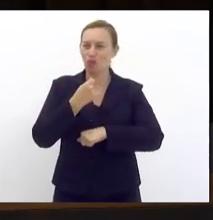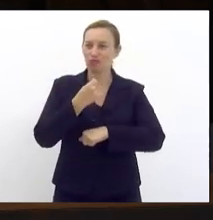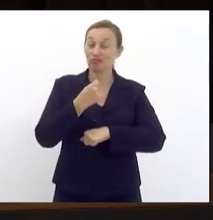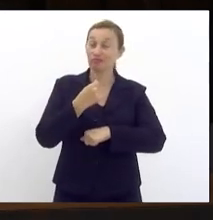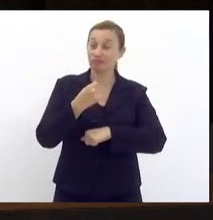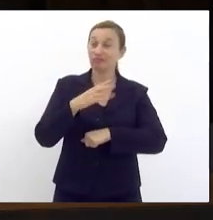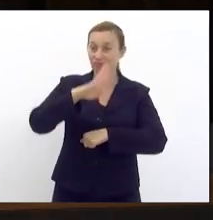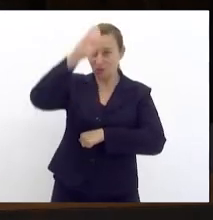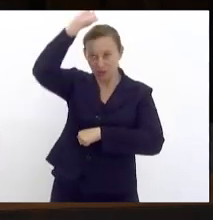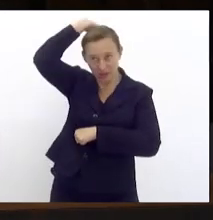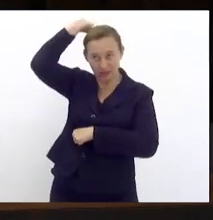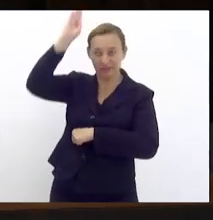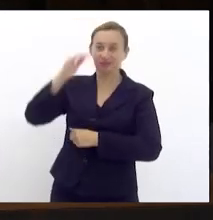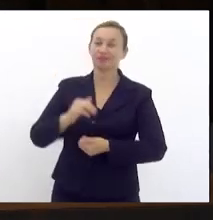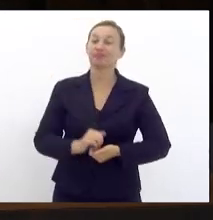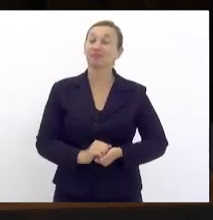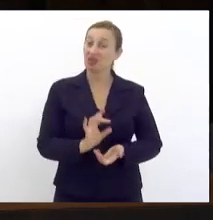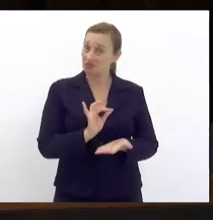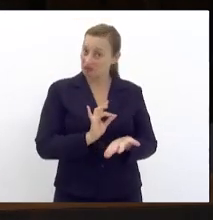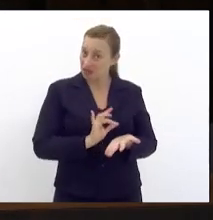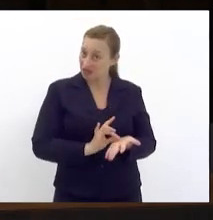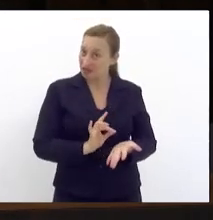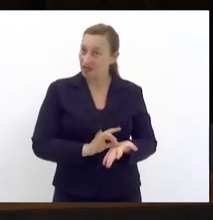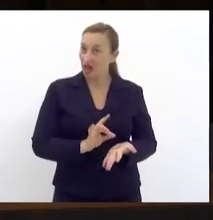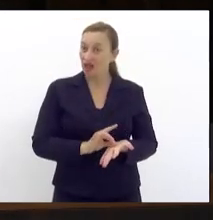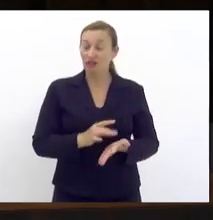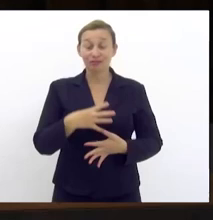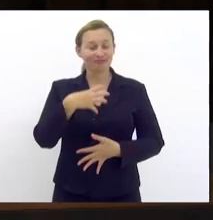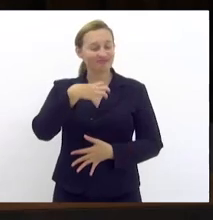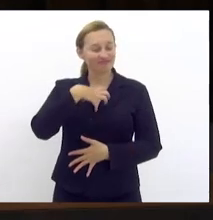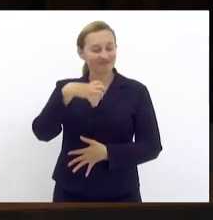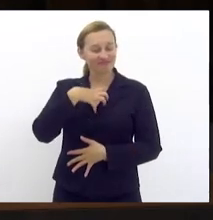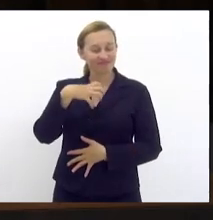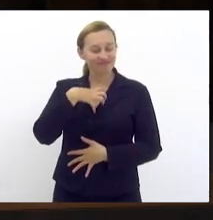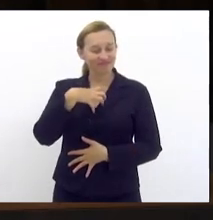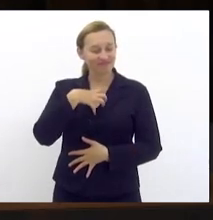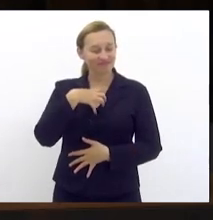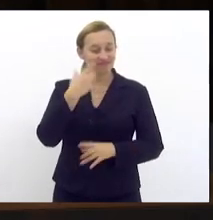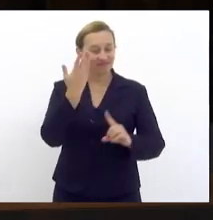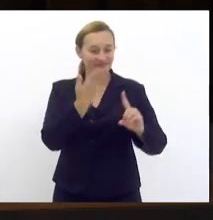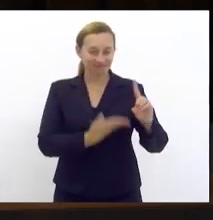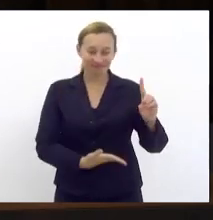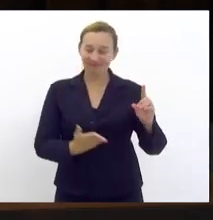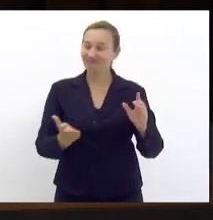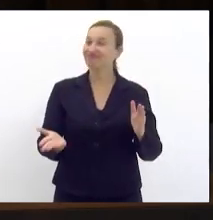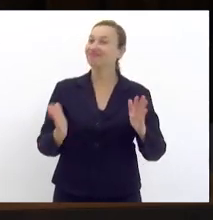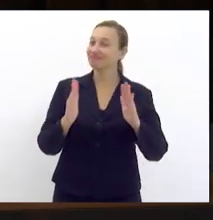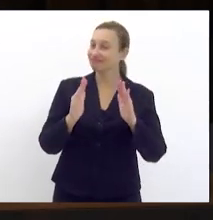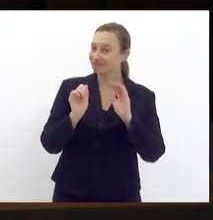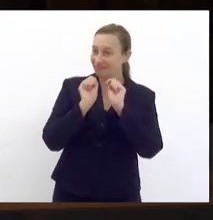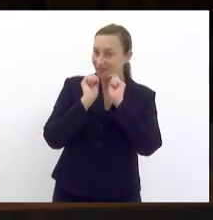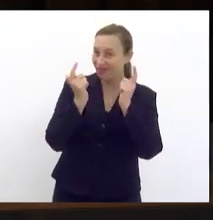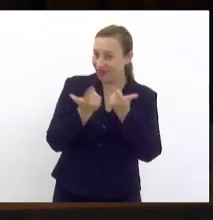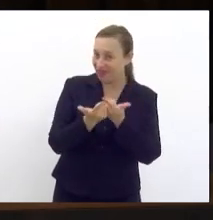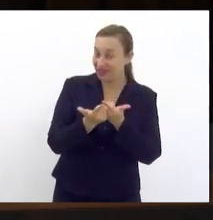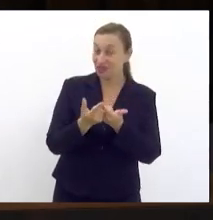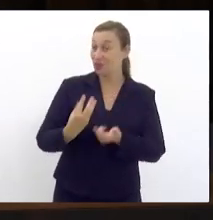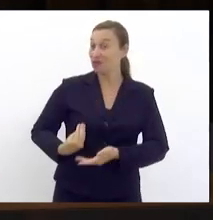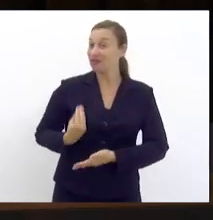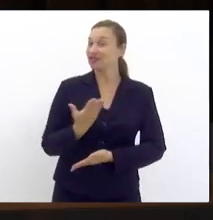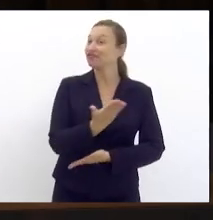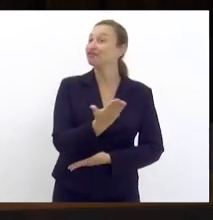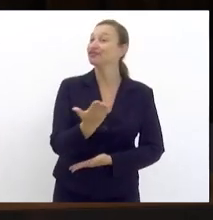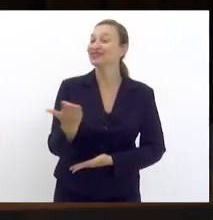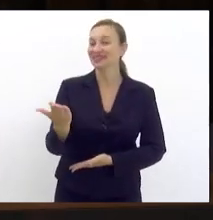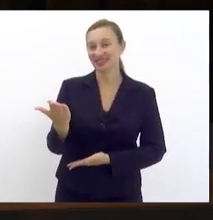instituição. Viu? Na verdade, nós é que nos sentimos homenageados, essa casa se sente homenageada com a presença